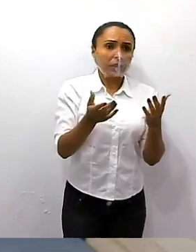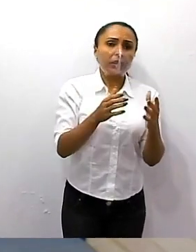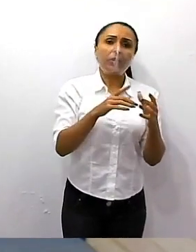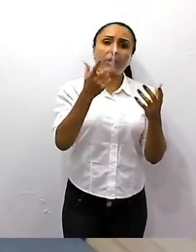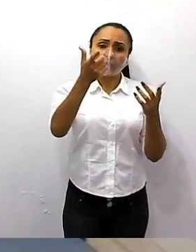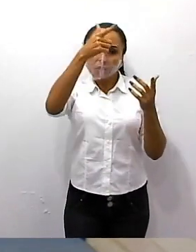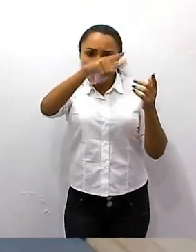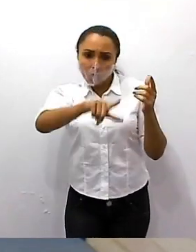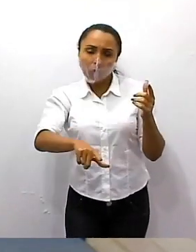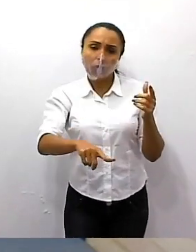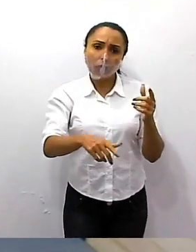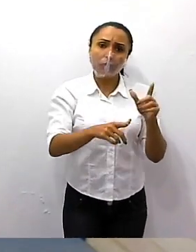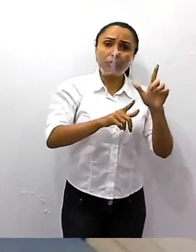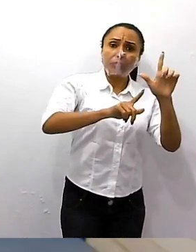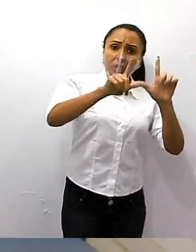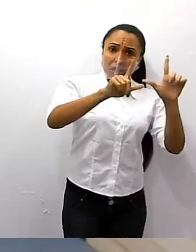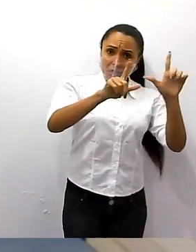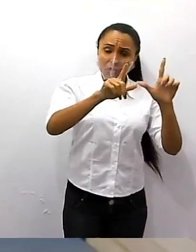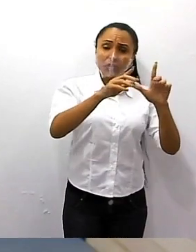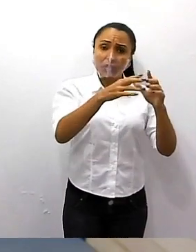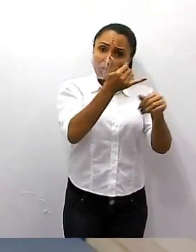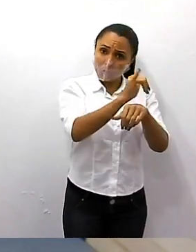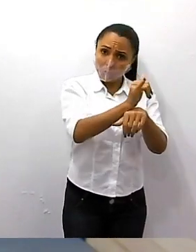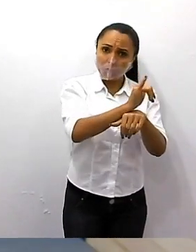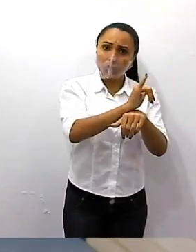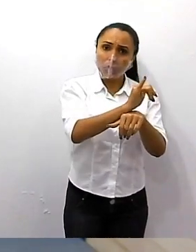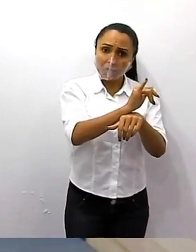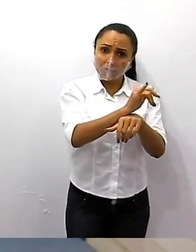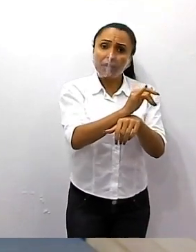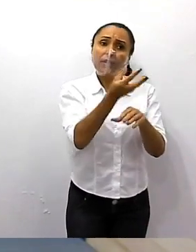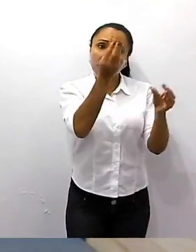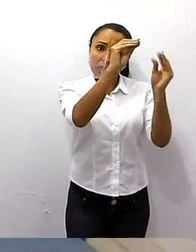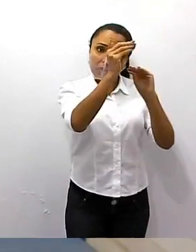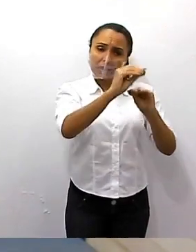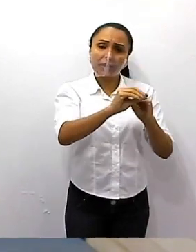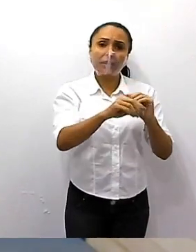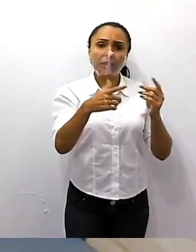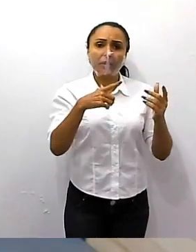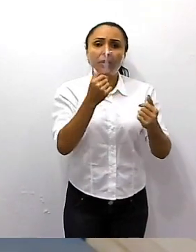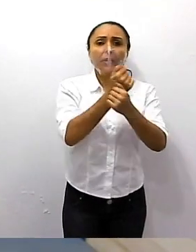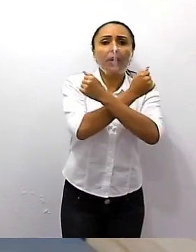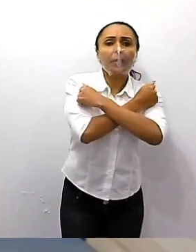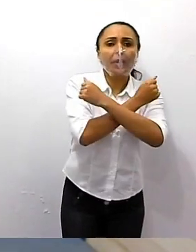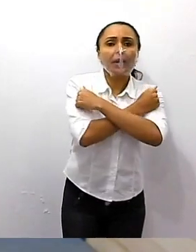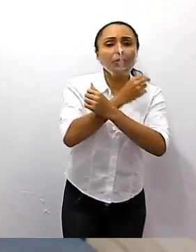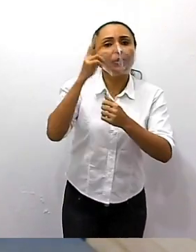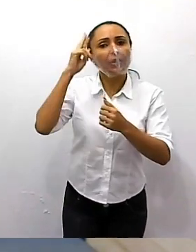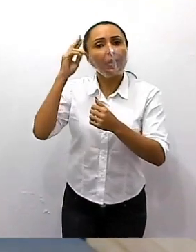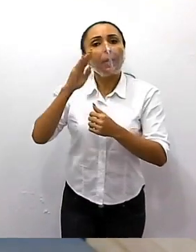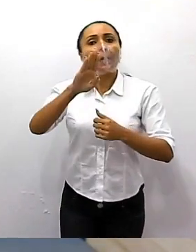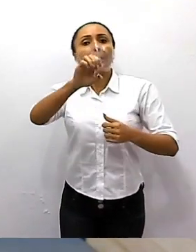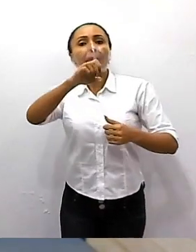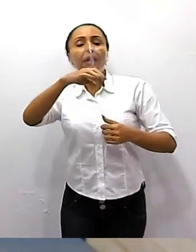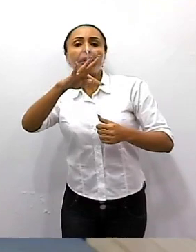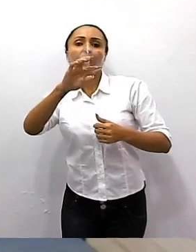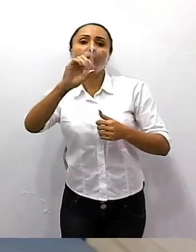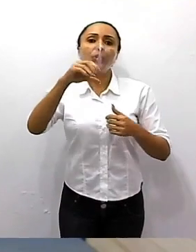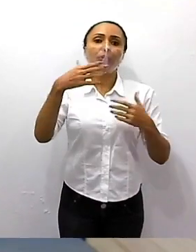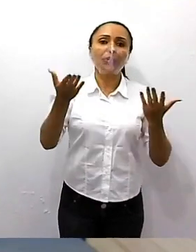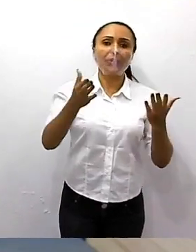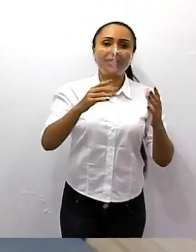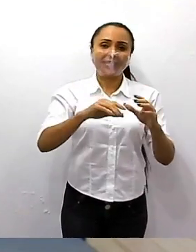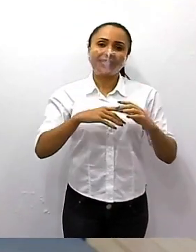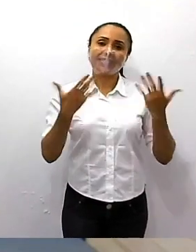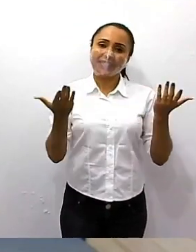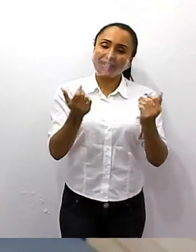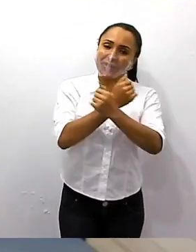aula, você vai lá e assiste, beleza? Olha só, mandar um abraço para o nosso diretor Bento, que chegou aqui.